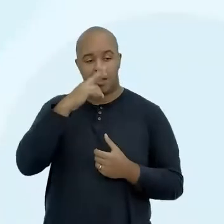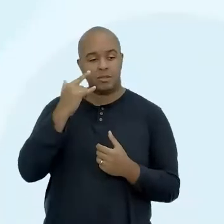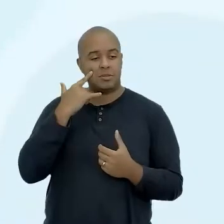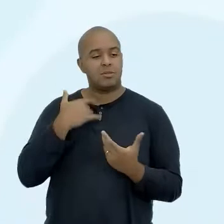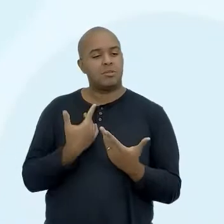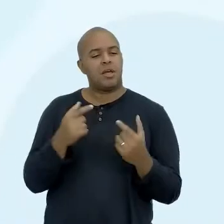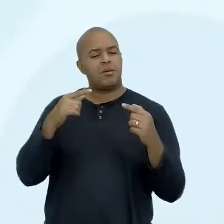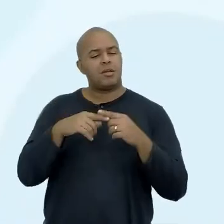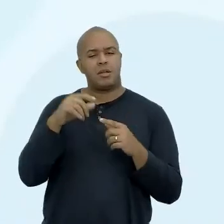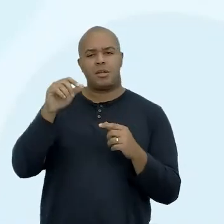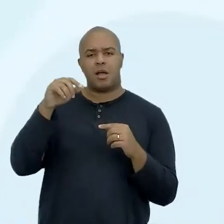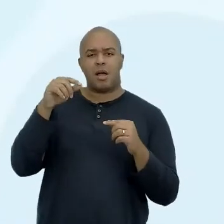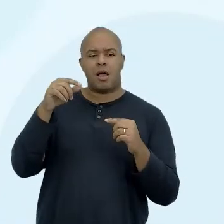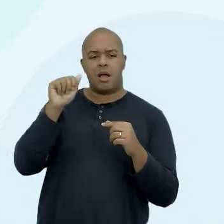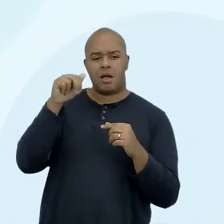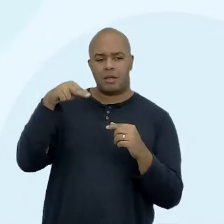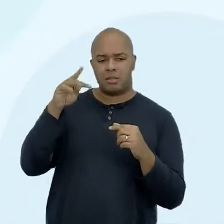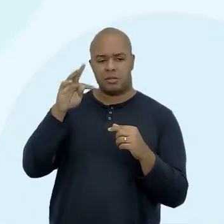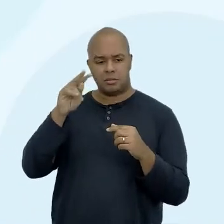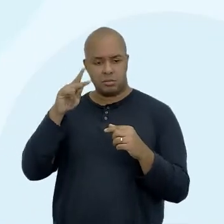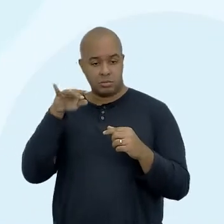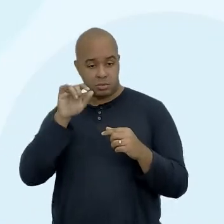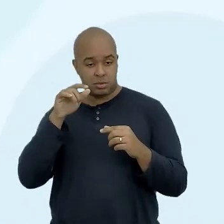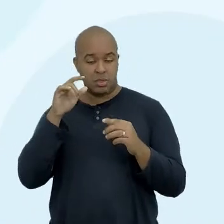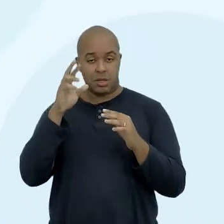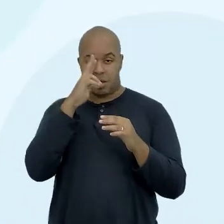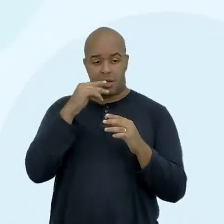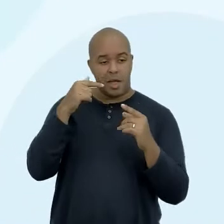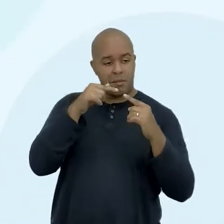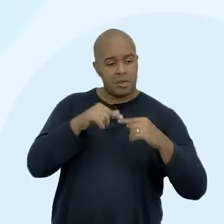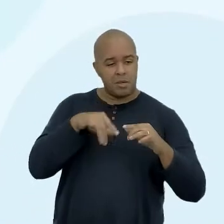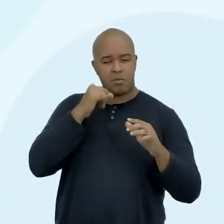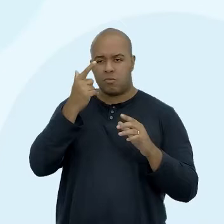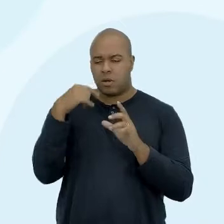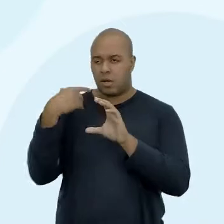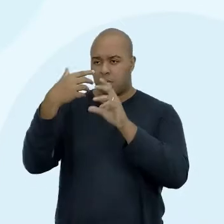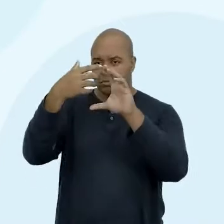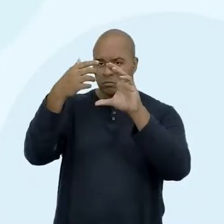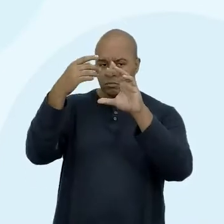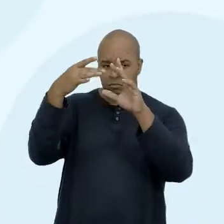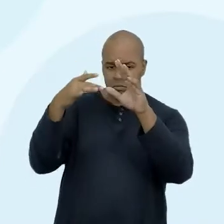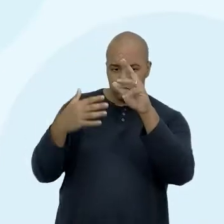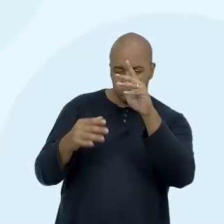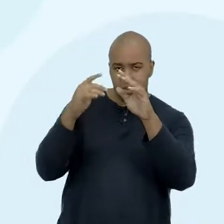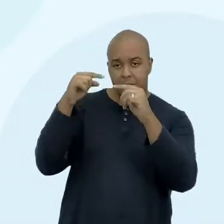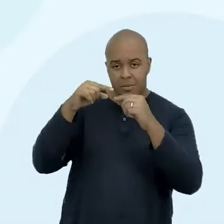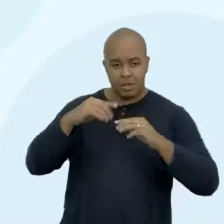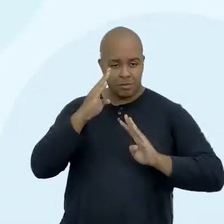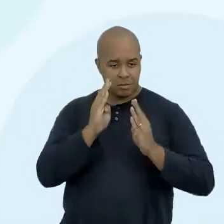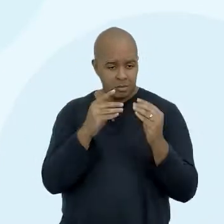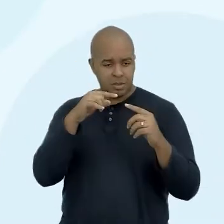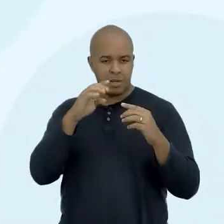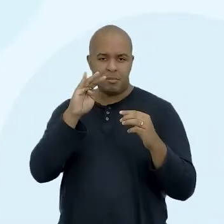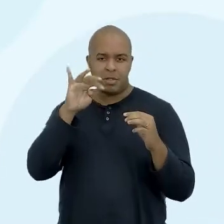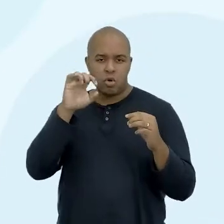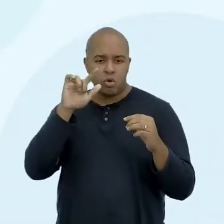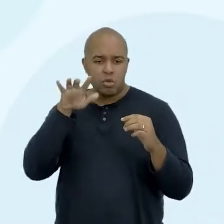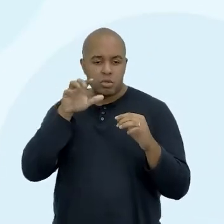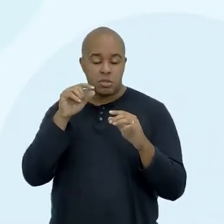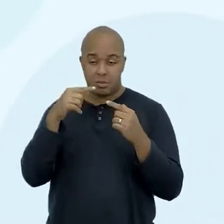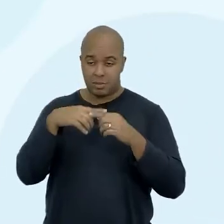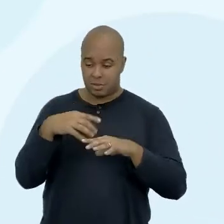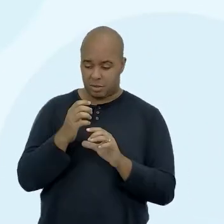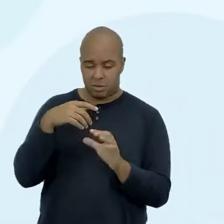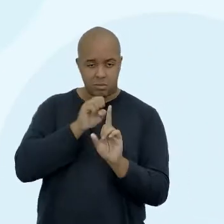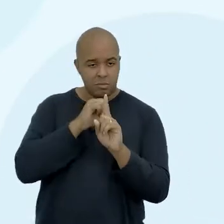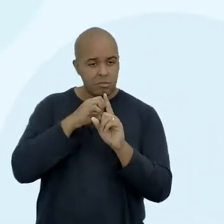Raça. De acordo com Anthony Giddens, raça consiste em uma categoria biológica. Em relação às ciências